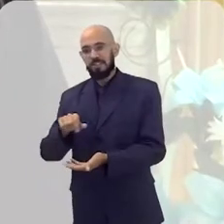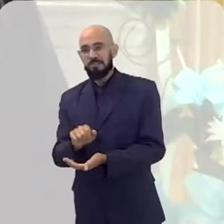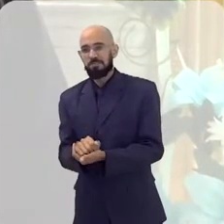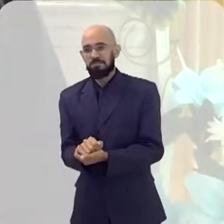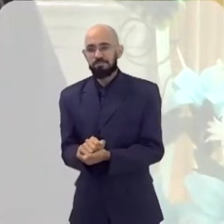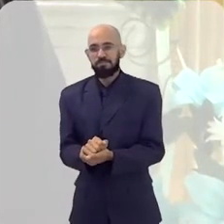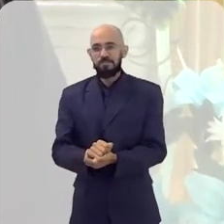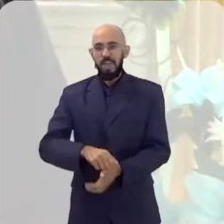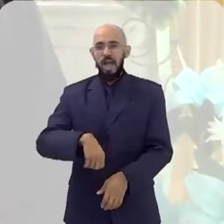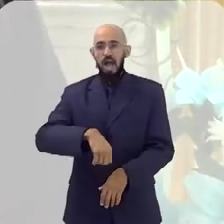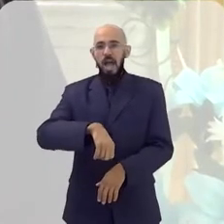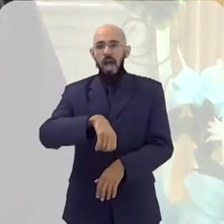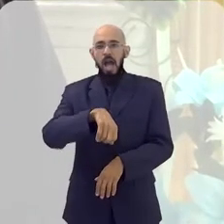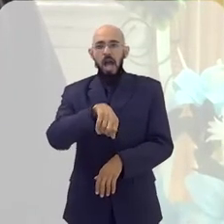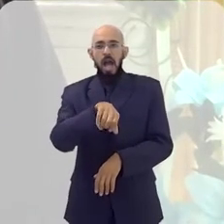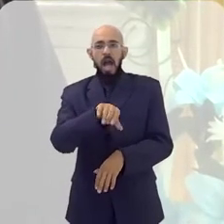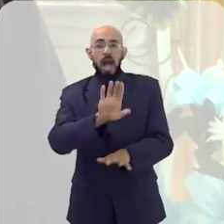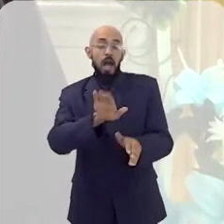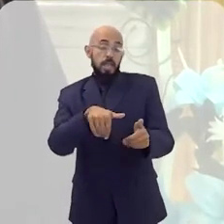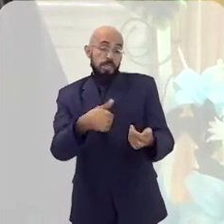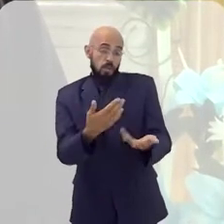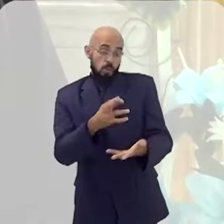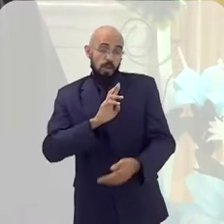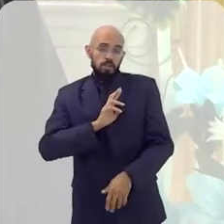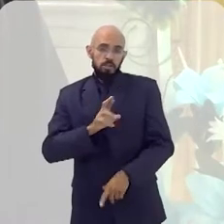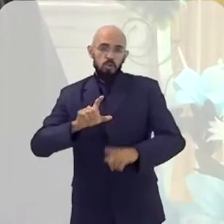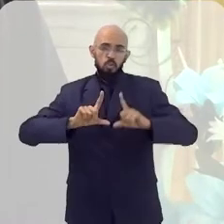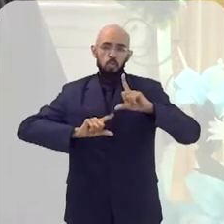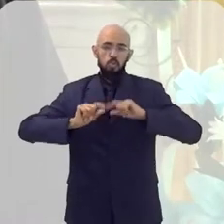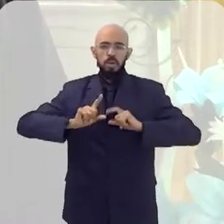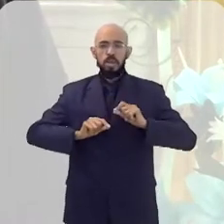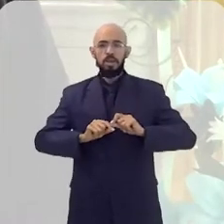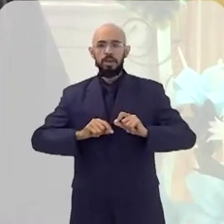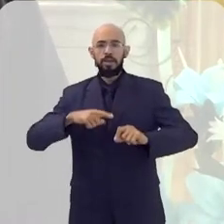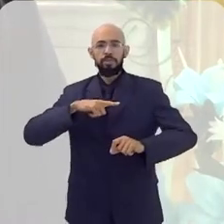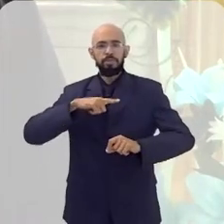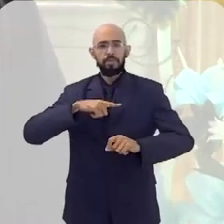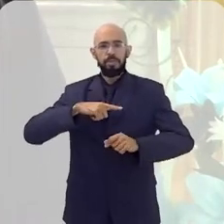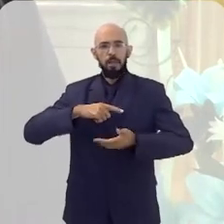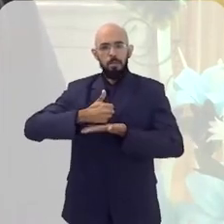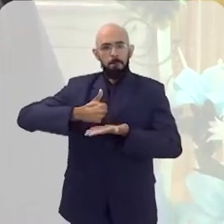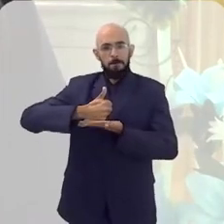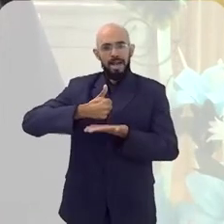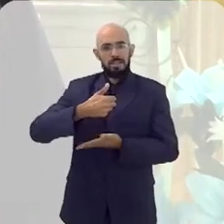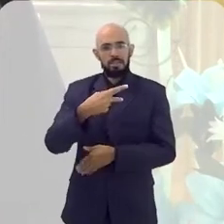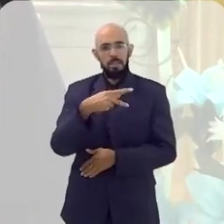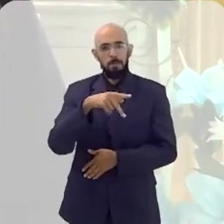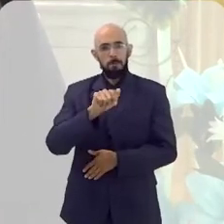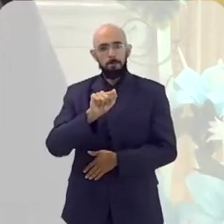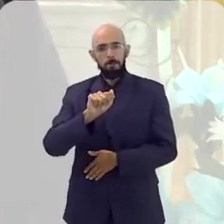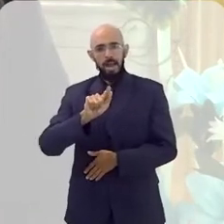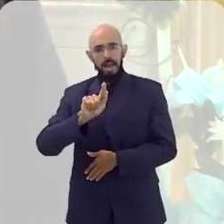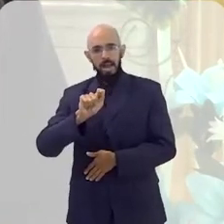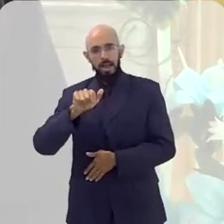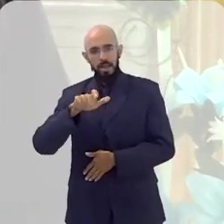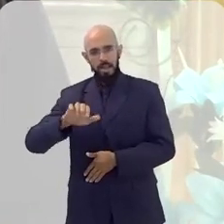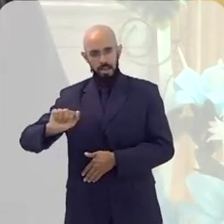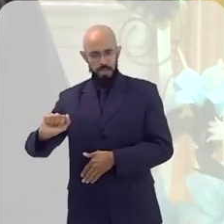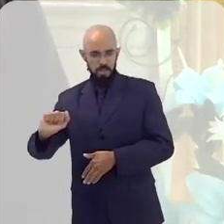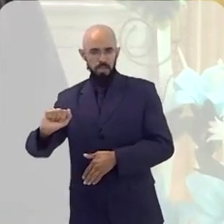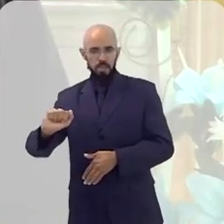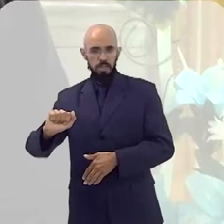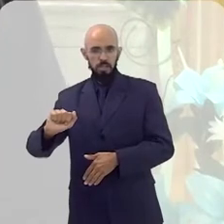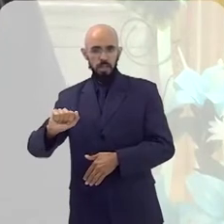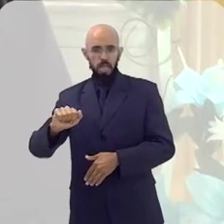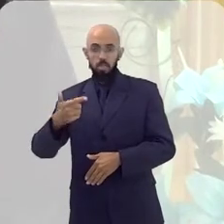hoje. A religião Wicca é uma religião de base pagã, né? Então ela não conflita